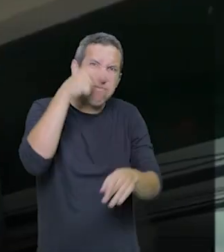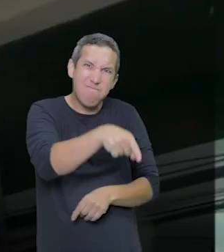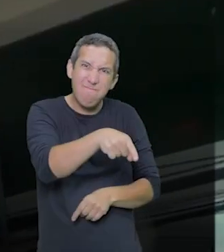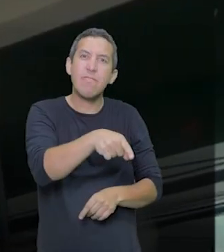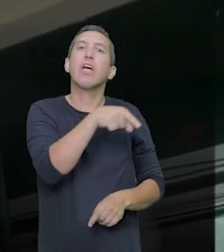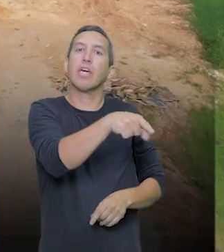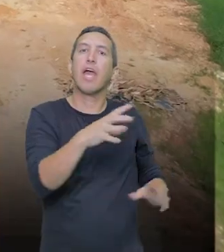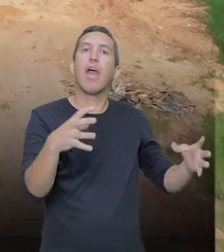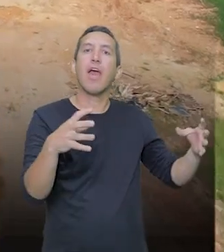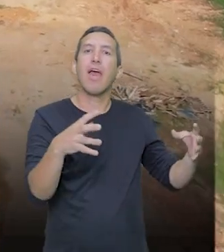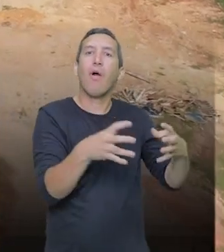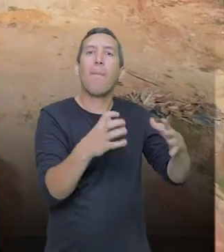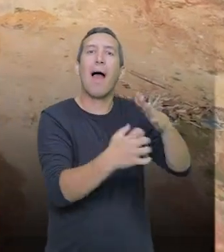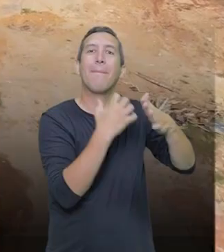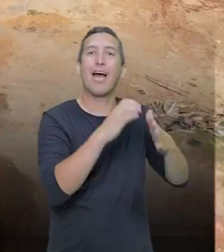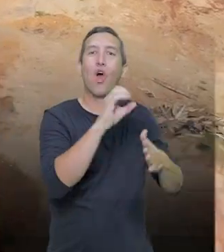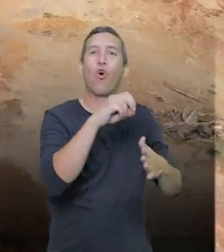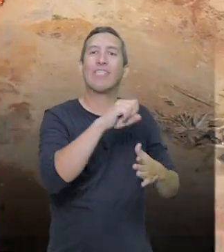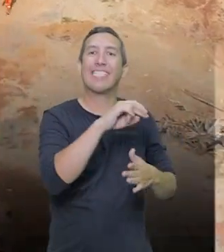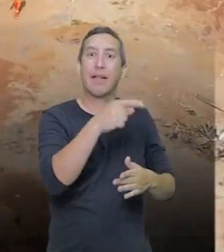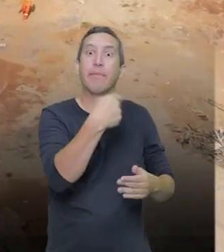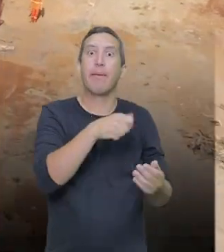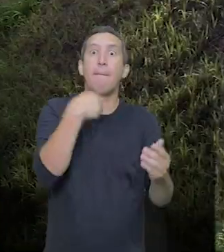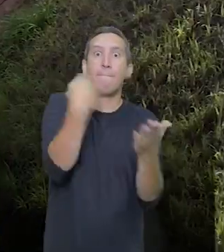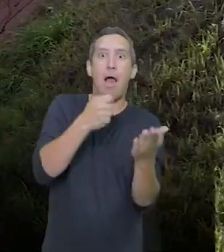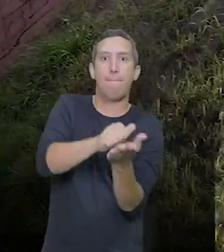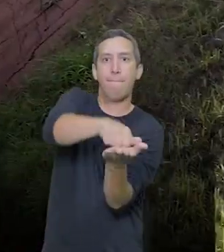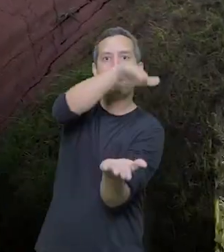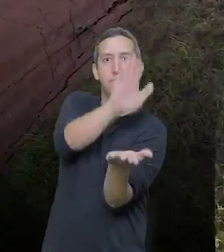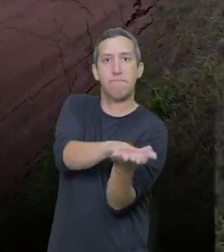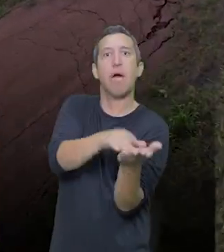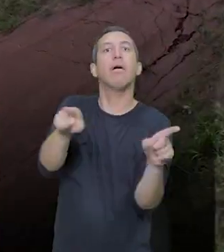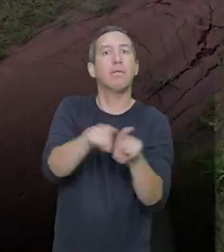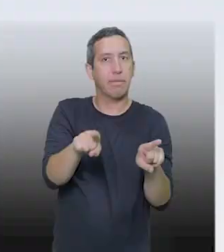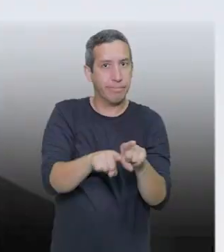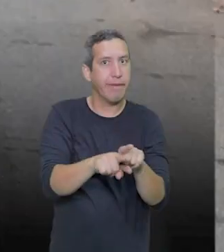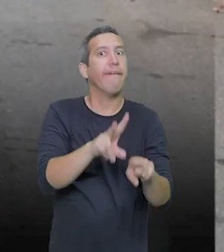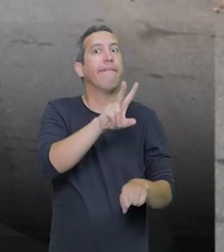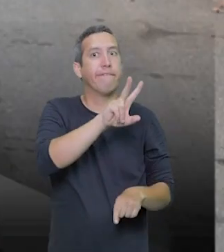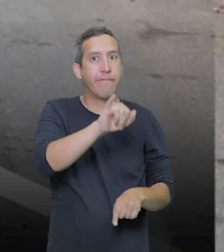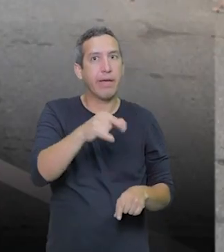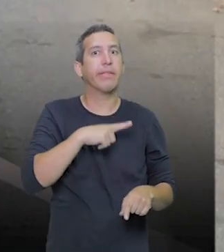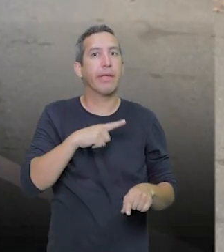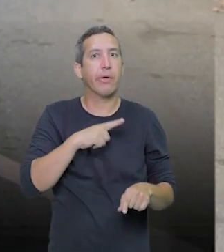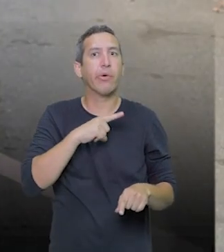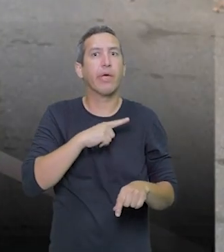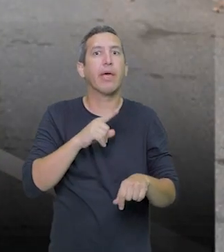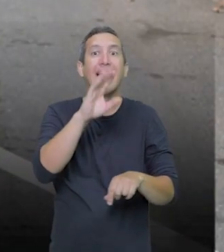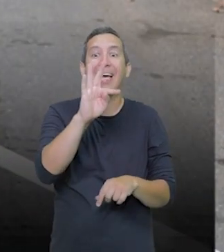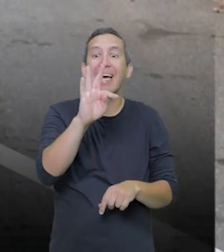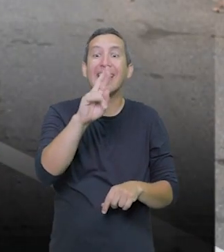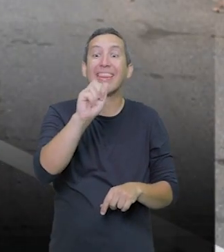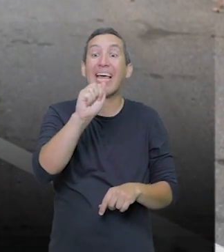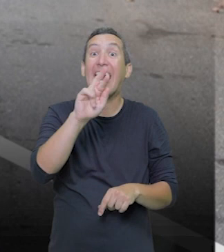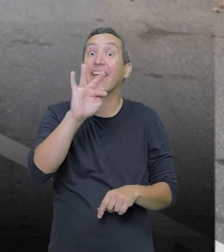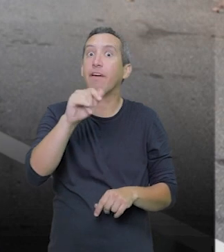do MPF, justiça determina que concessionária terá que pagar multa e a Agência Nacional